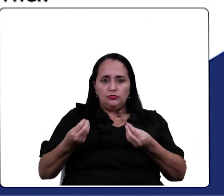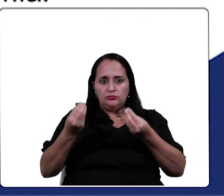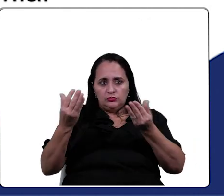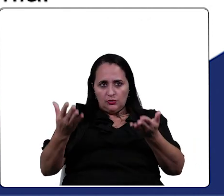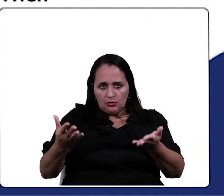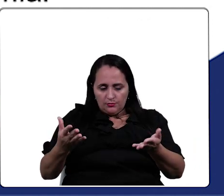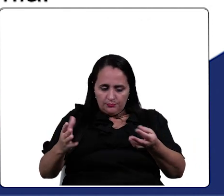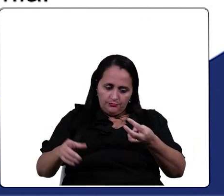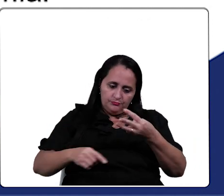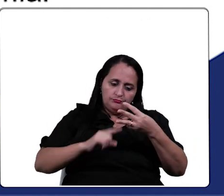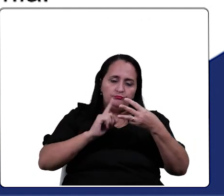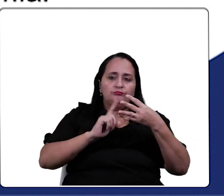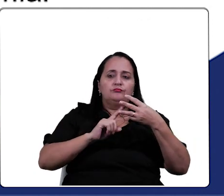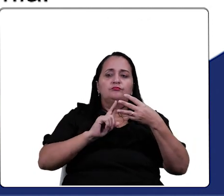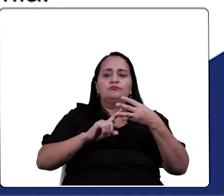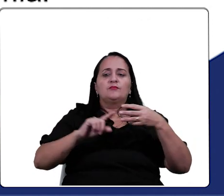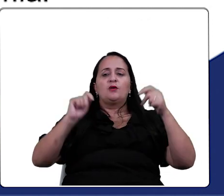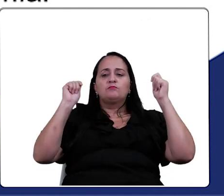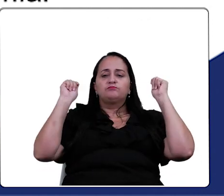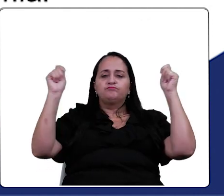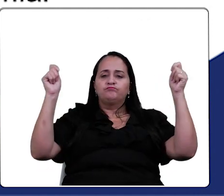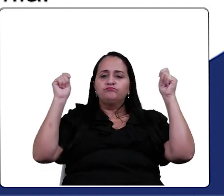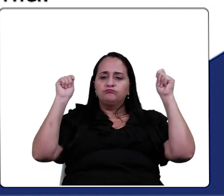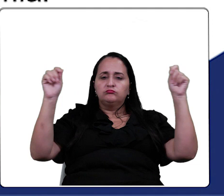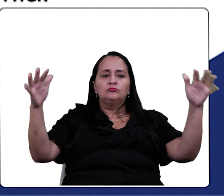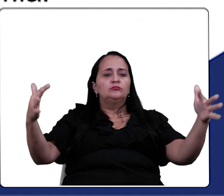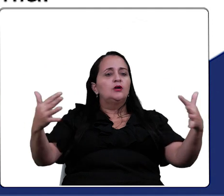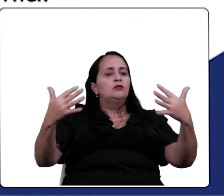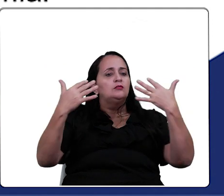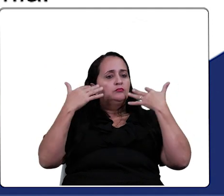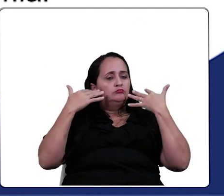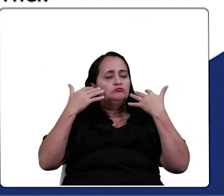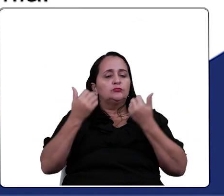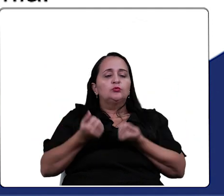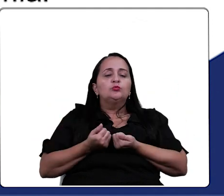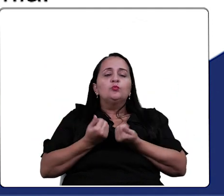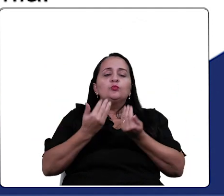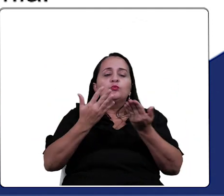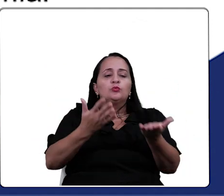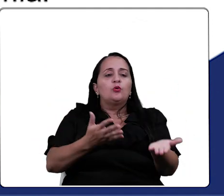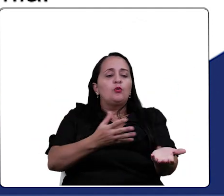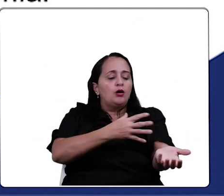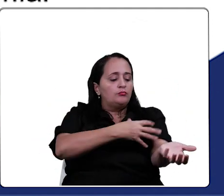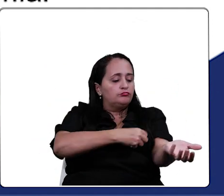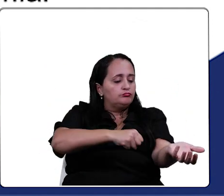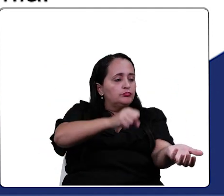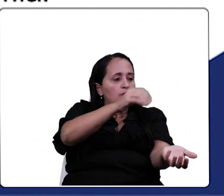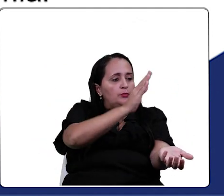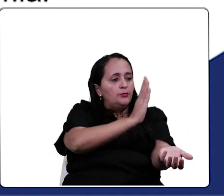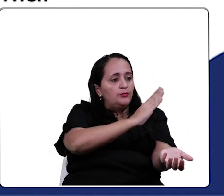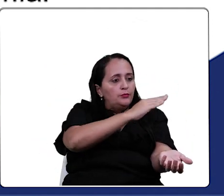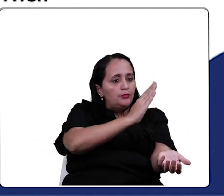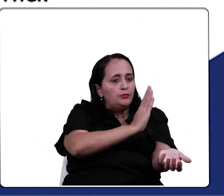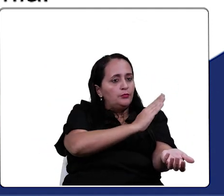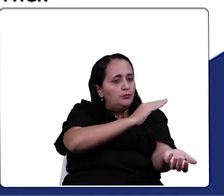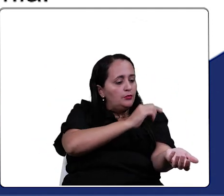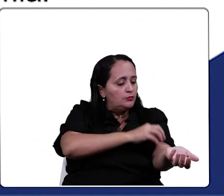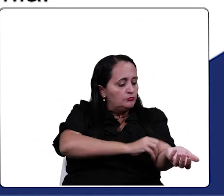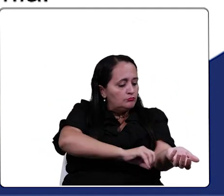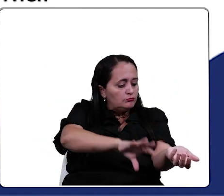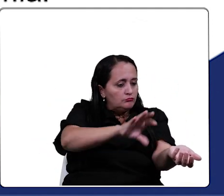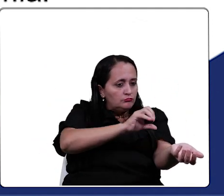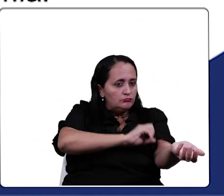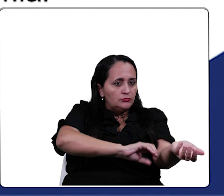Letra C, é uma campanha de doação de sangue. Ou letra D, é a